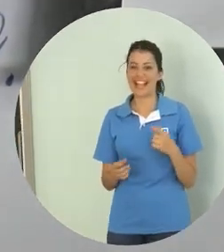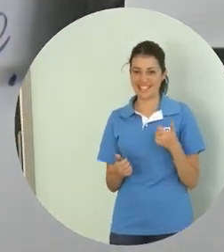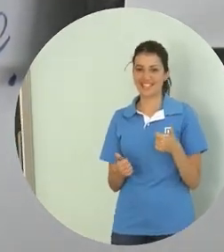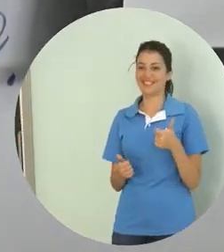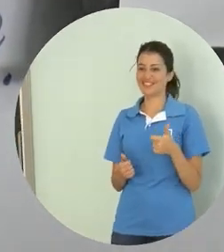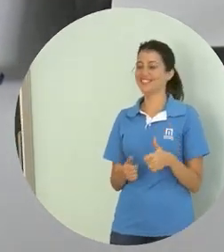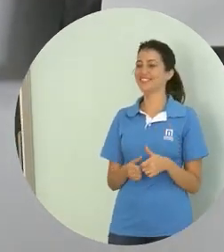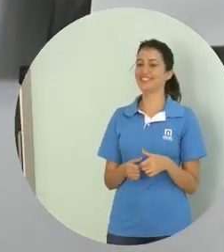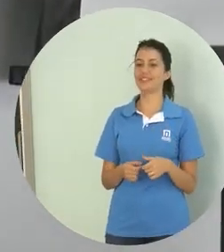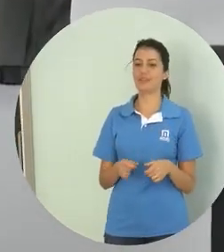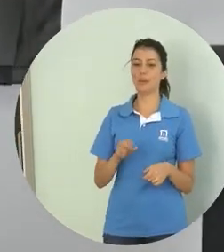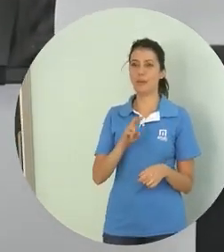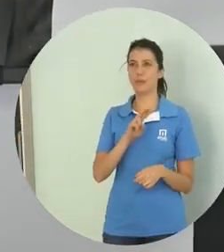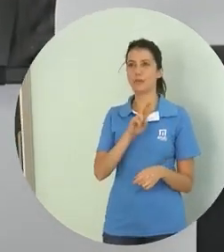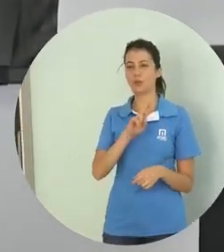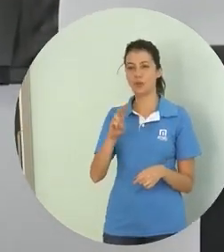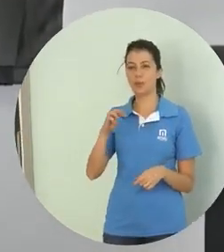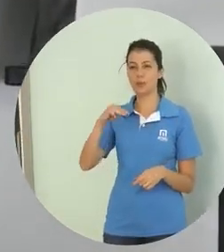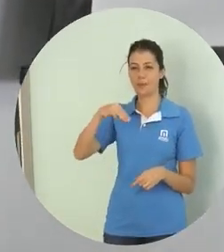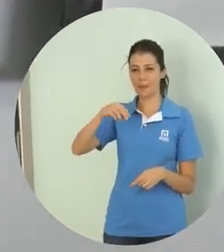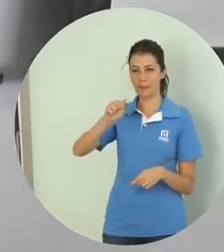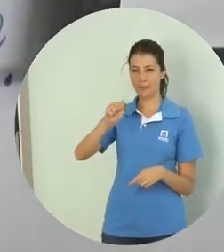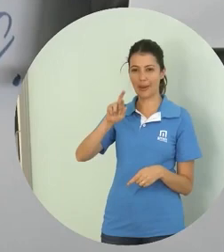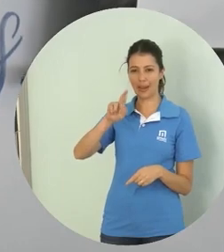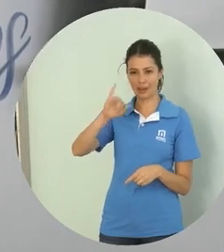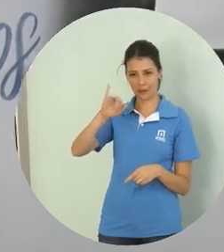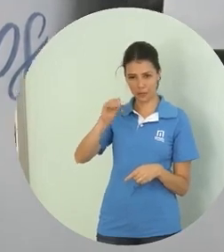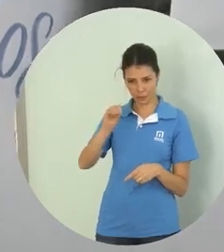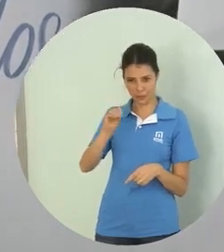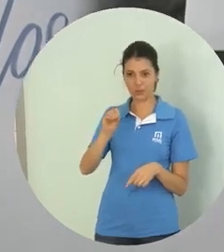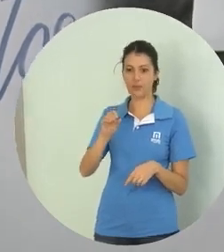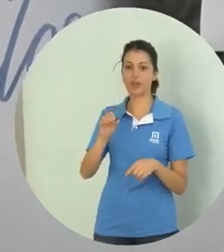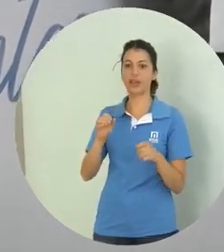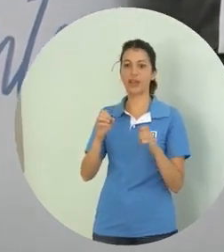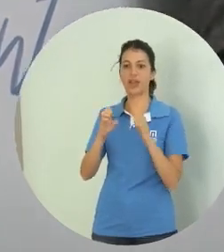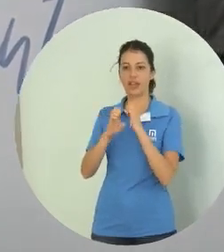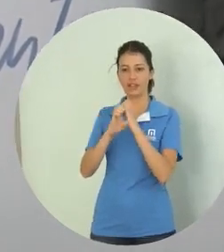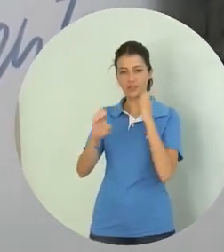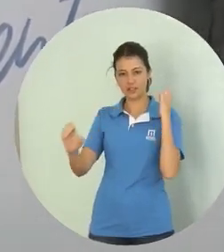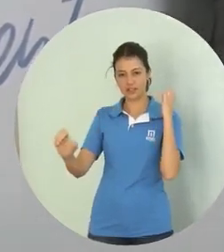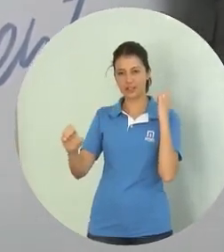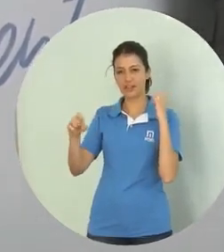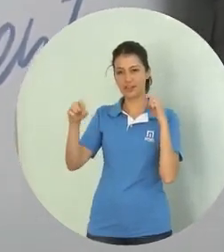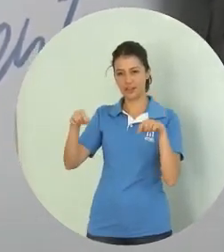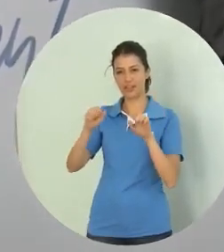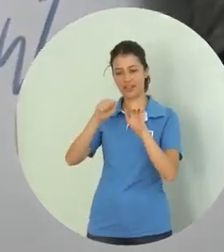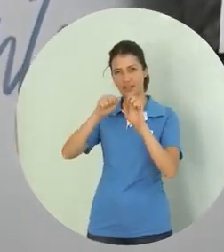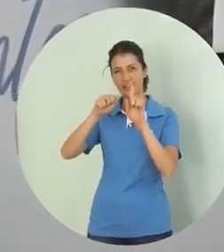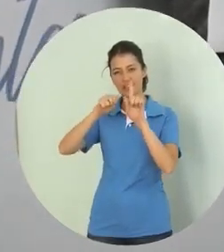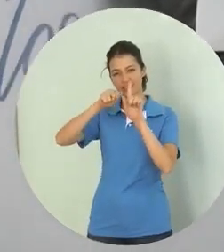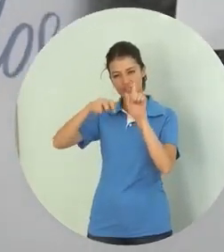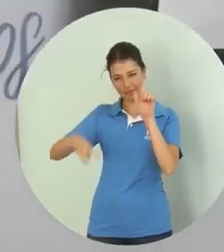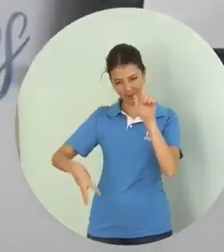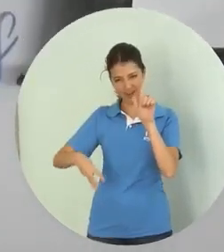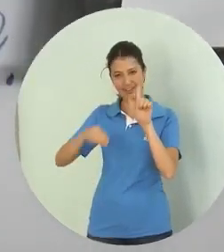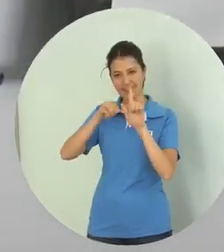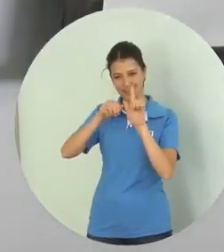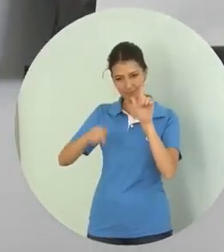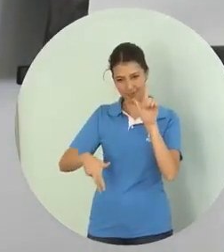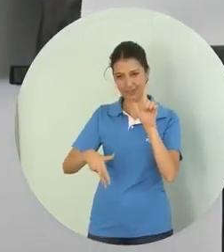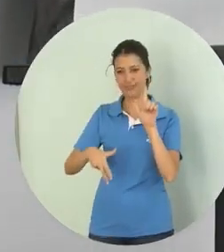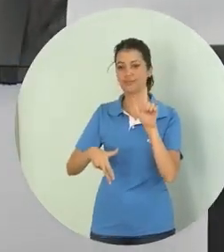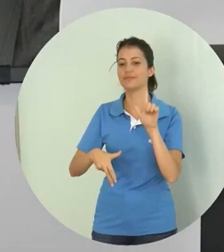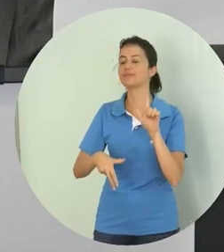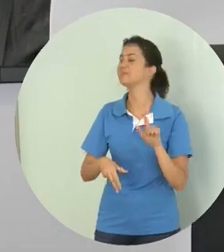Meu nome é Magno Portilho, eu sou trainee de engenharia da Gemaia, do Grupo Priner, e vou apresentar para vocês o teste que o Leandro